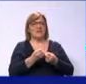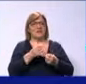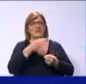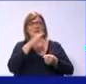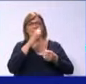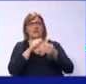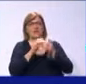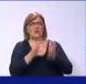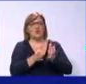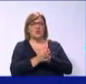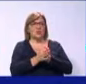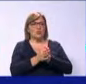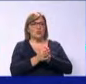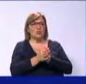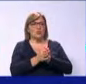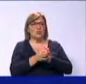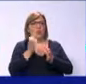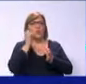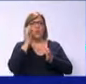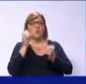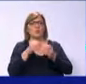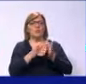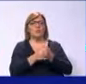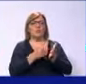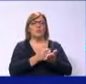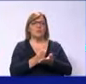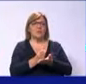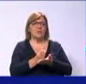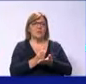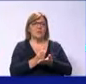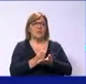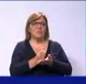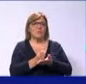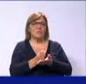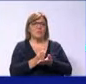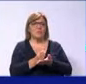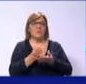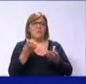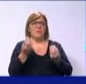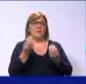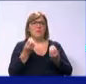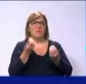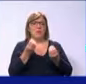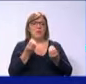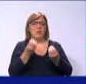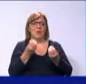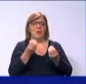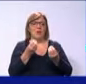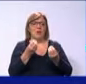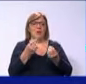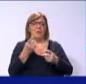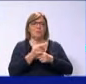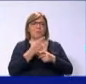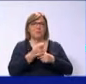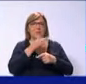campanha no 1 o facto é que tudo se passou será que é puro medo das represálias temos cursos